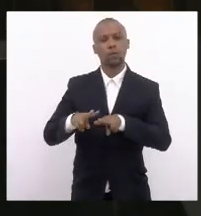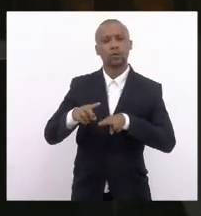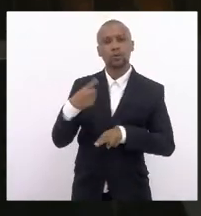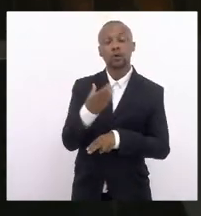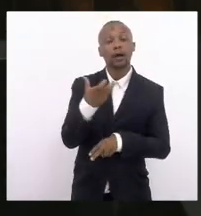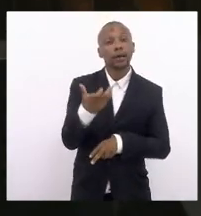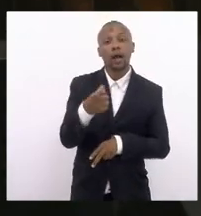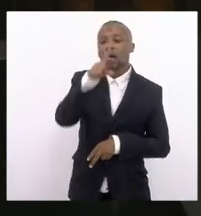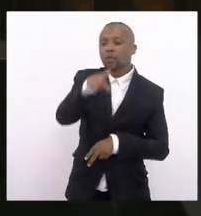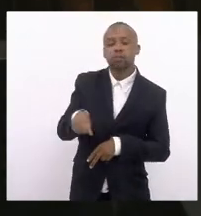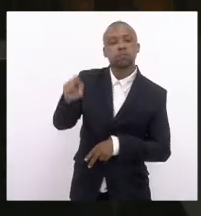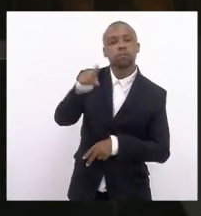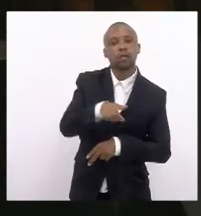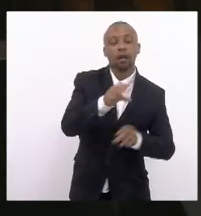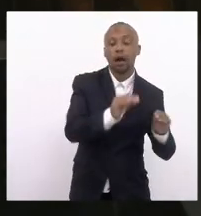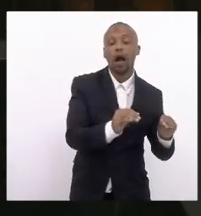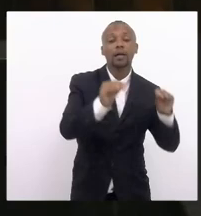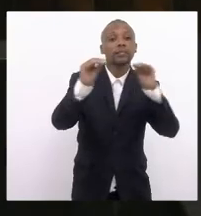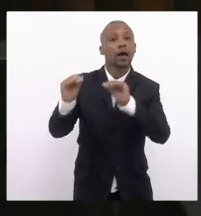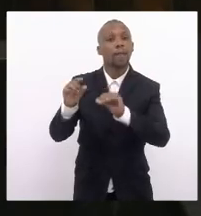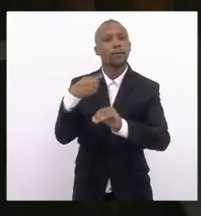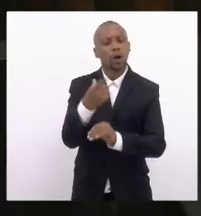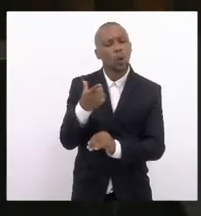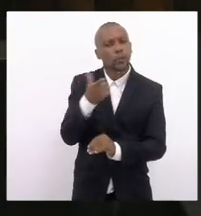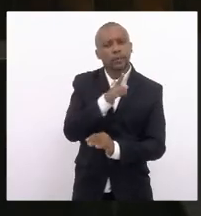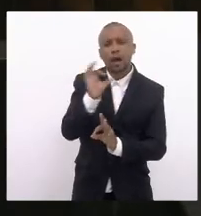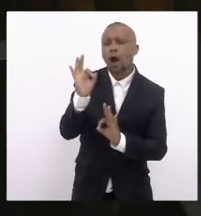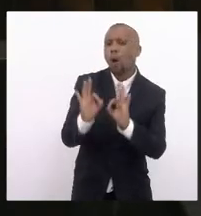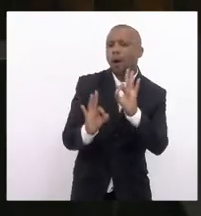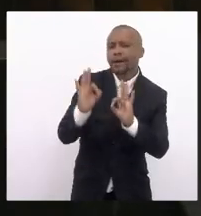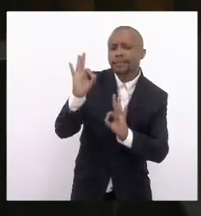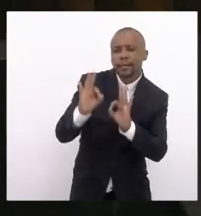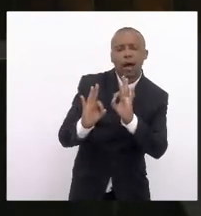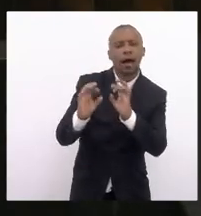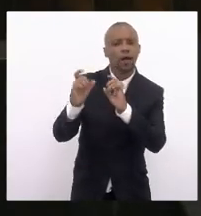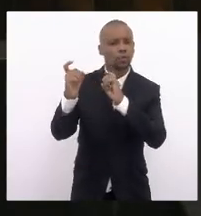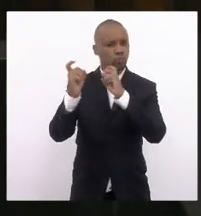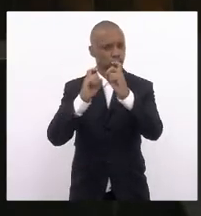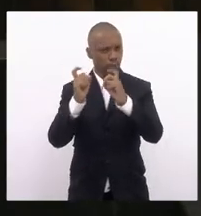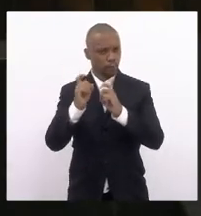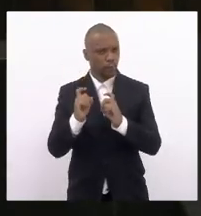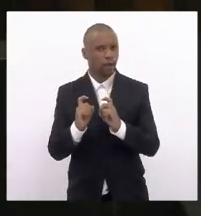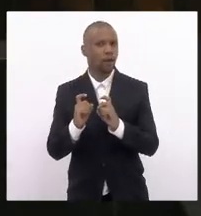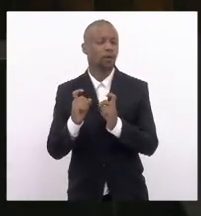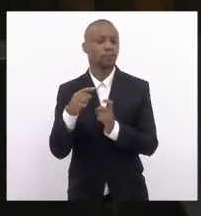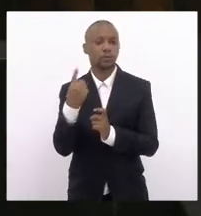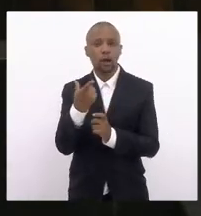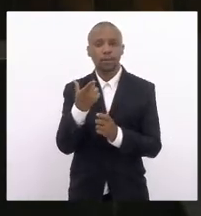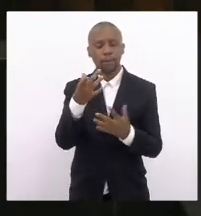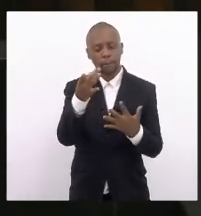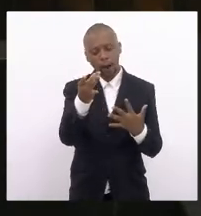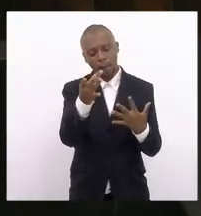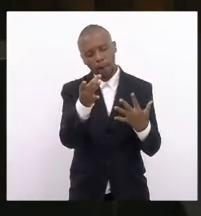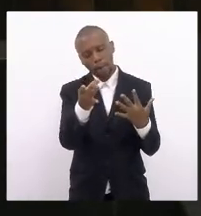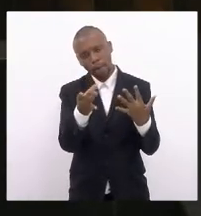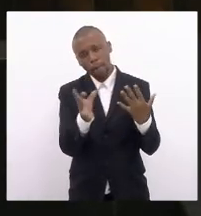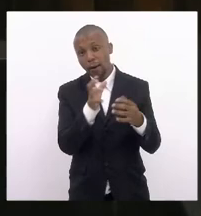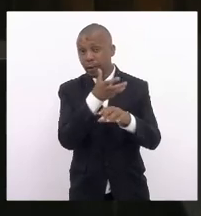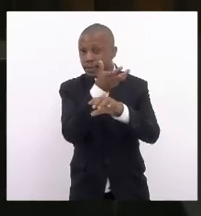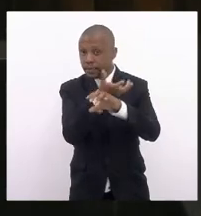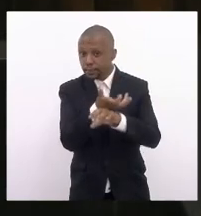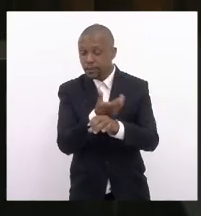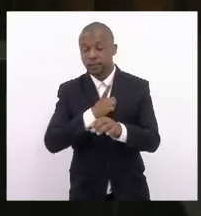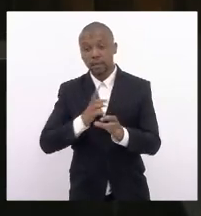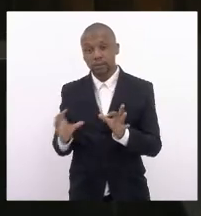adiar, para que seja feito organizadamente, para que a gente pegue cada uma das disciplinas que a SEDUC está trazendo para o debate e